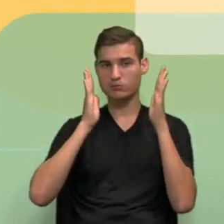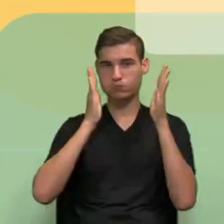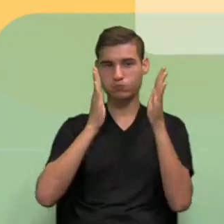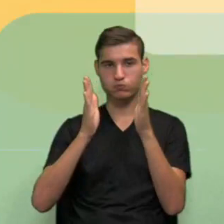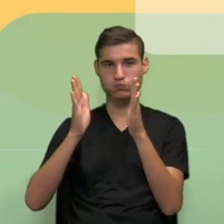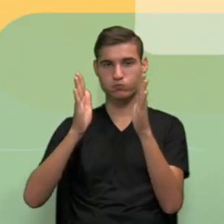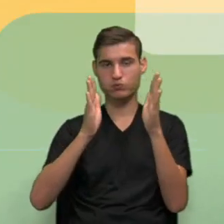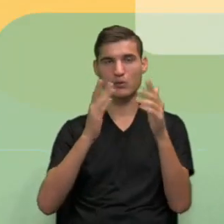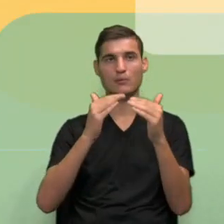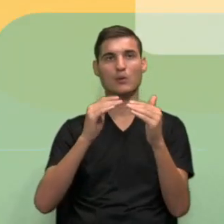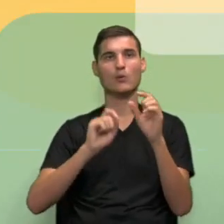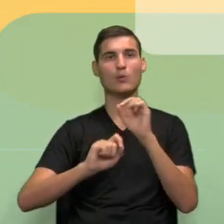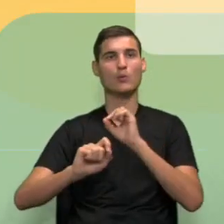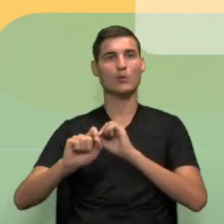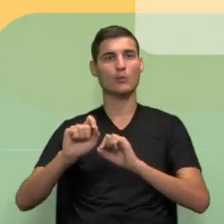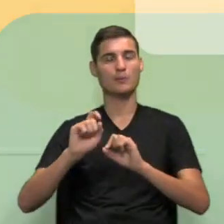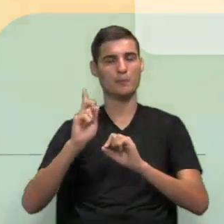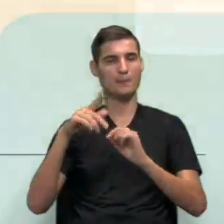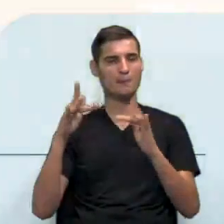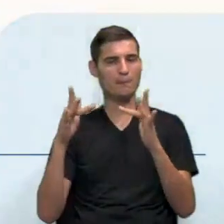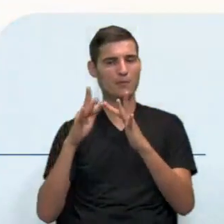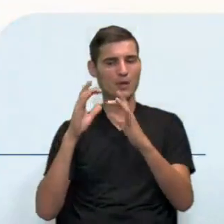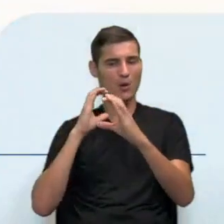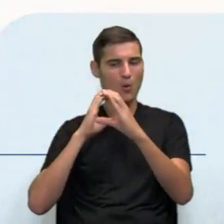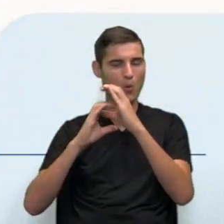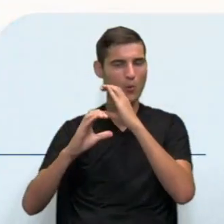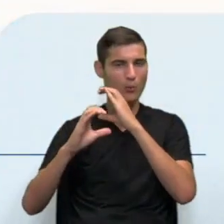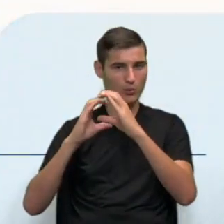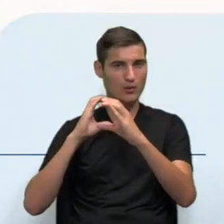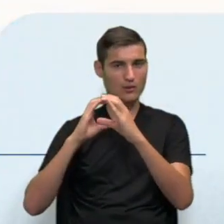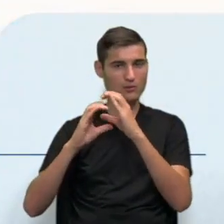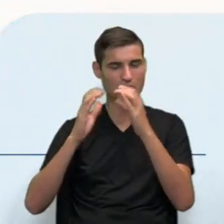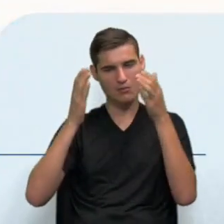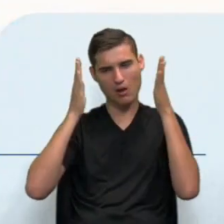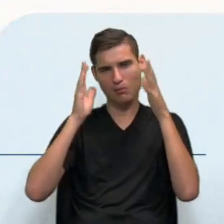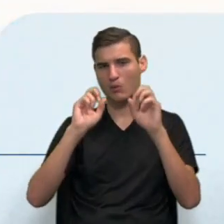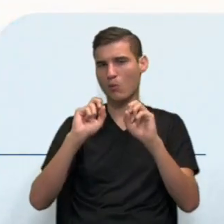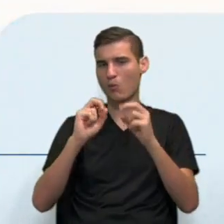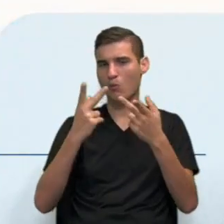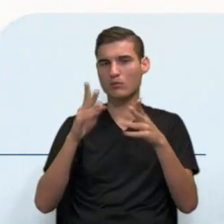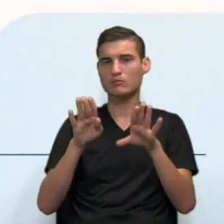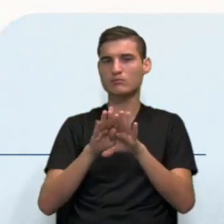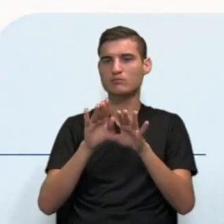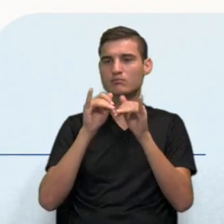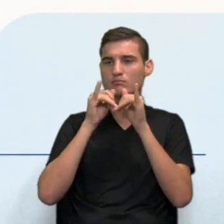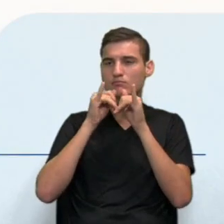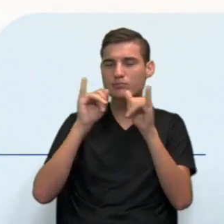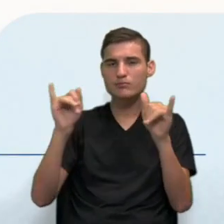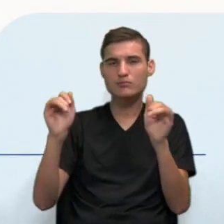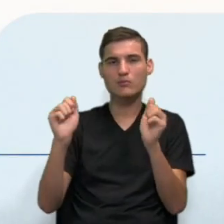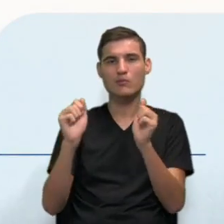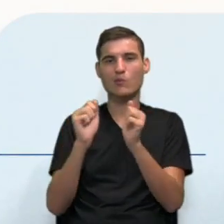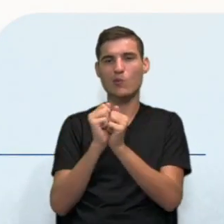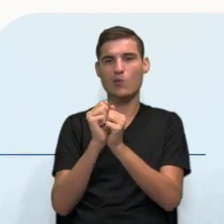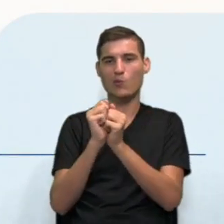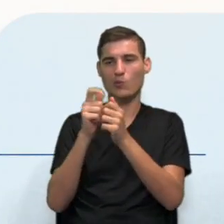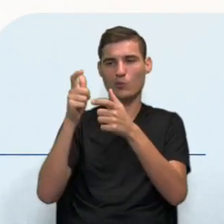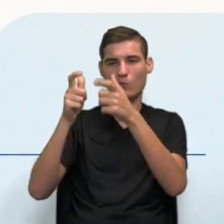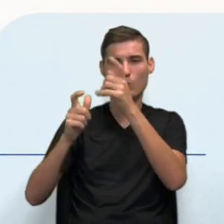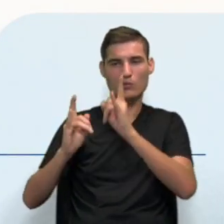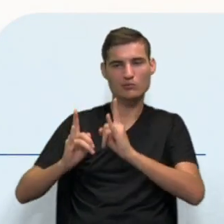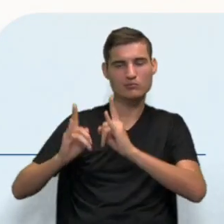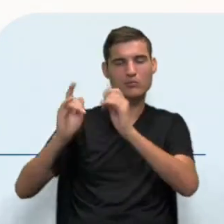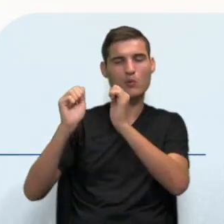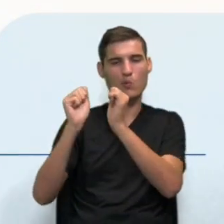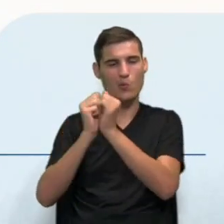uma comunicação entre caminhões. Ou no caso também entre estação radiobase e caminhão. Qual que é o objetivo?